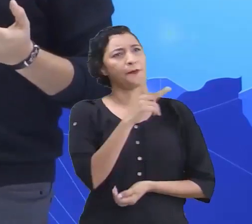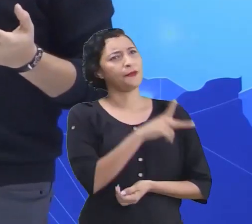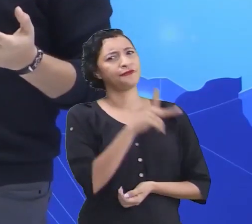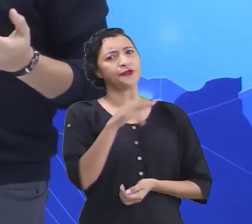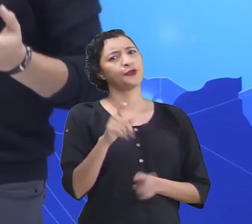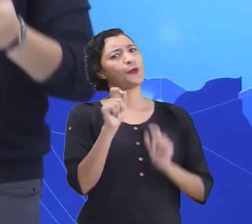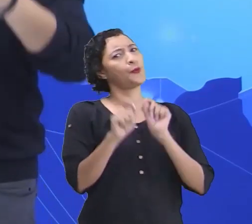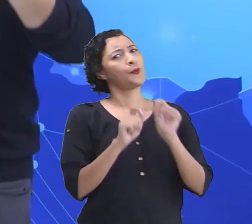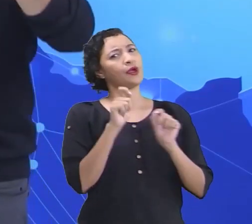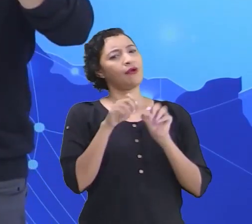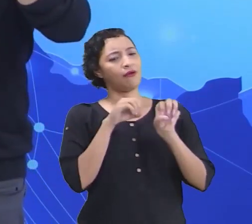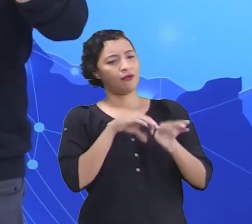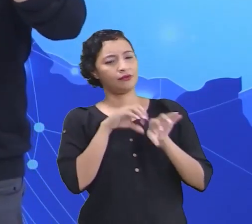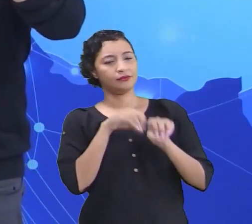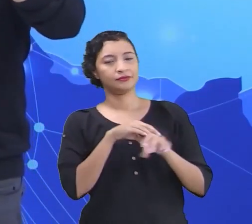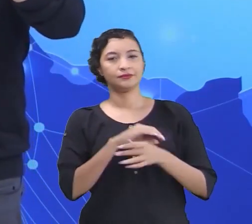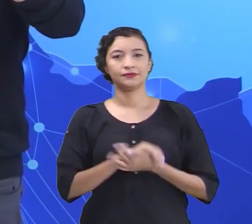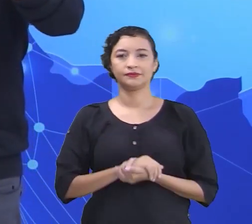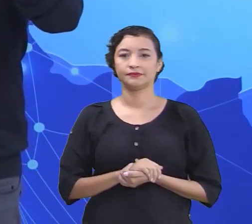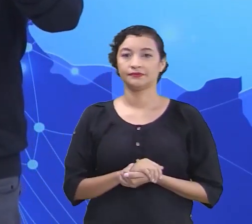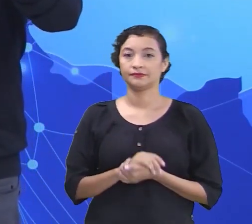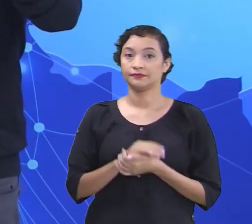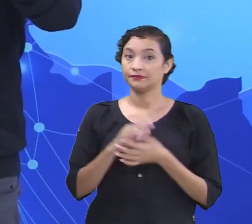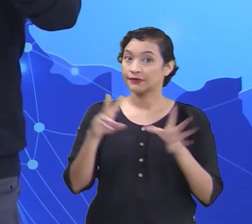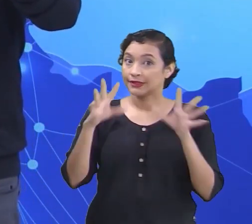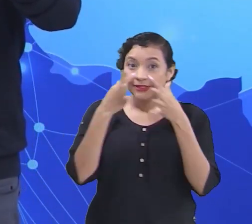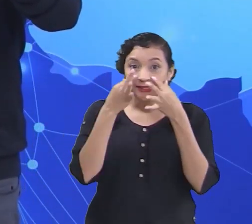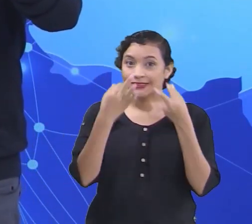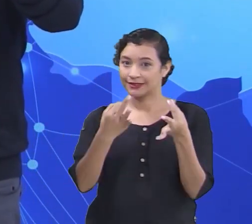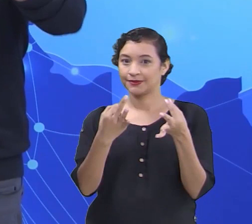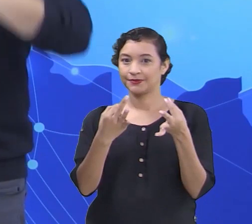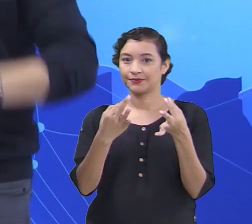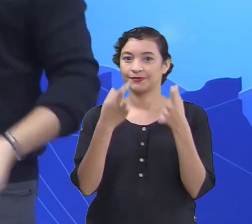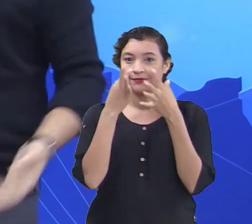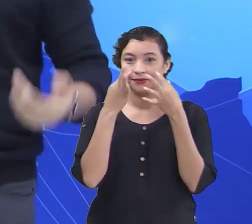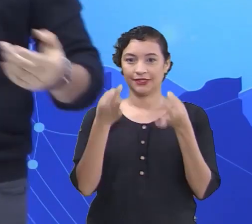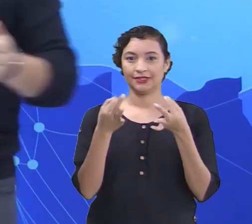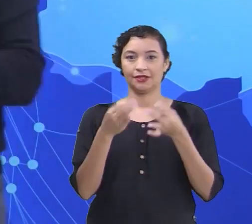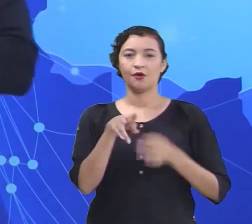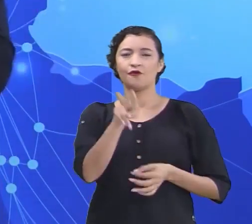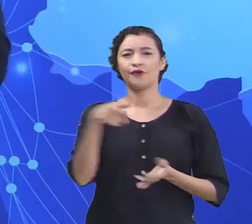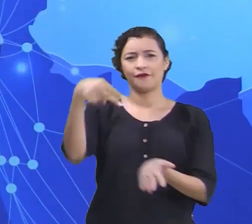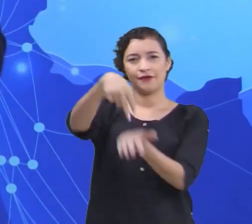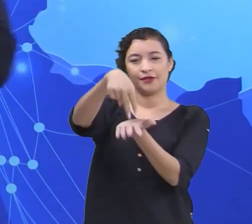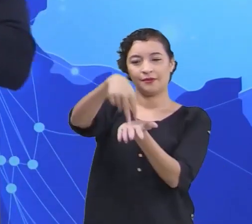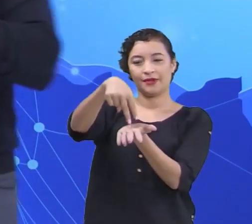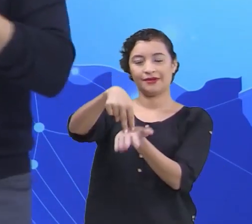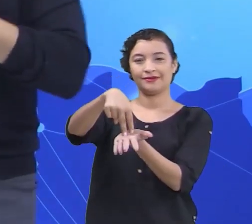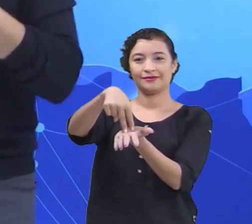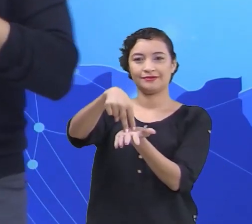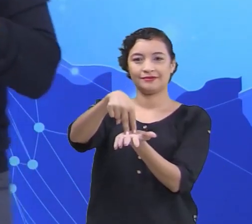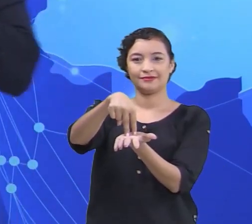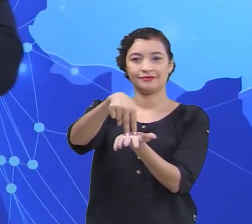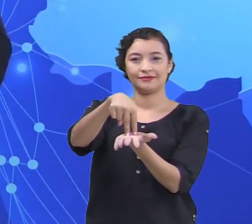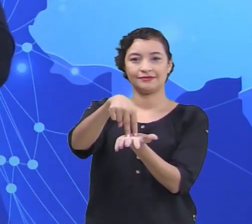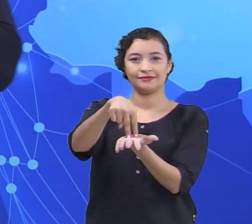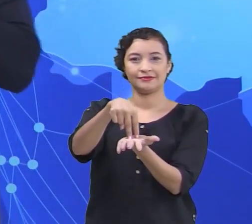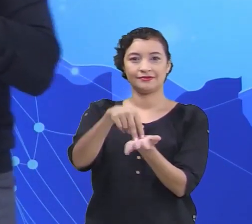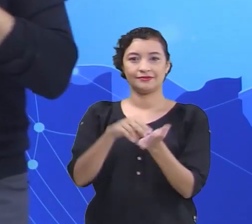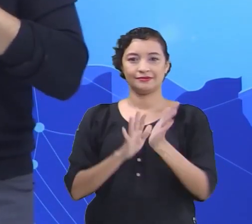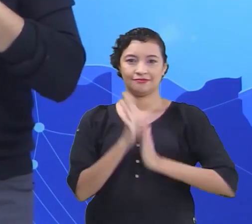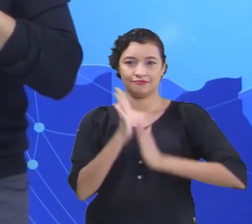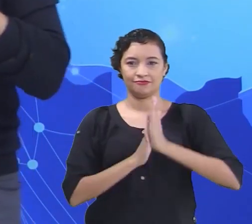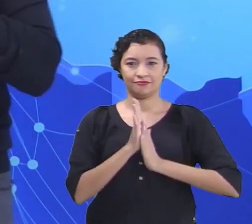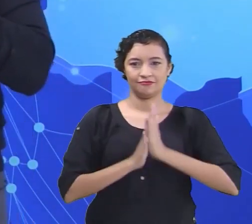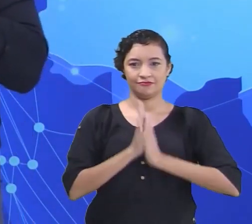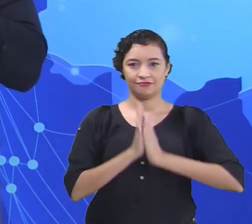vai ensinar? Preste atenção que essa daí você tem que aprender. Fique em pé. Todo mundo em pé, esfregando a